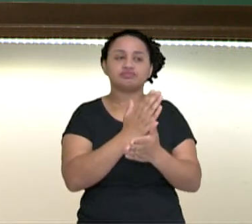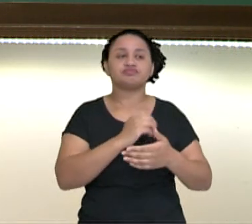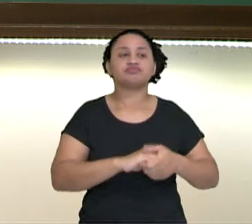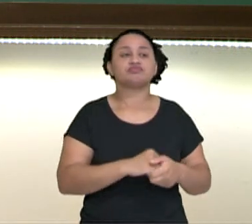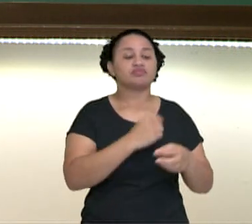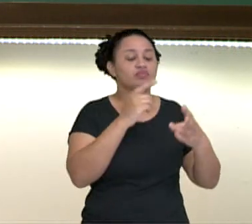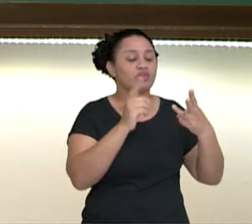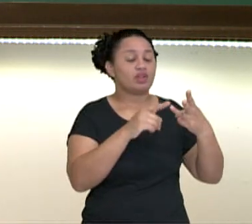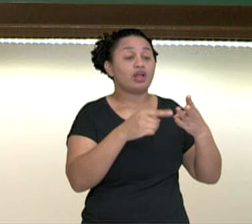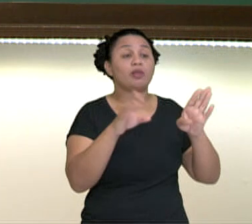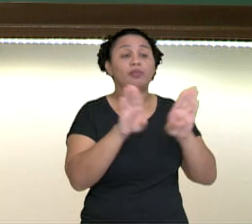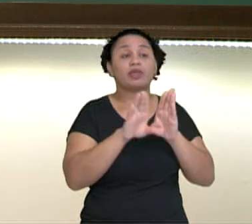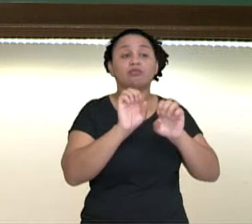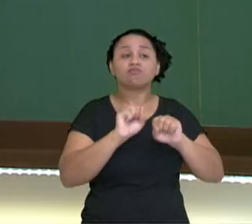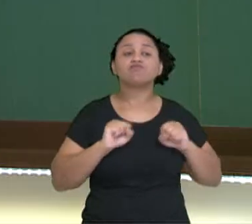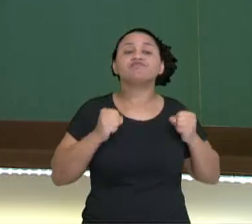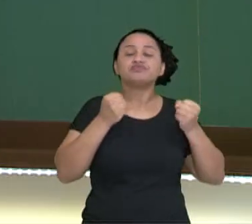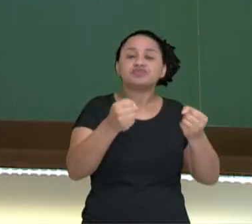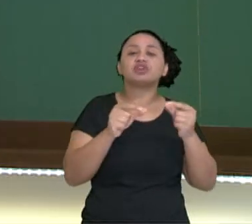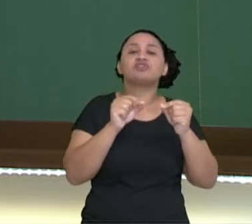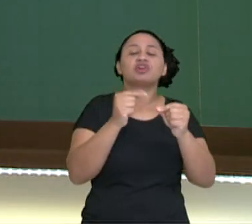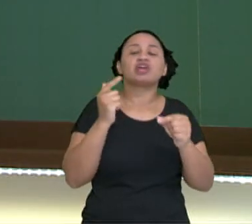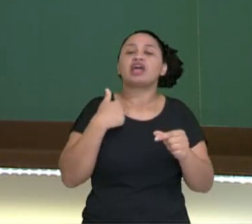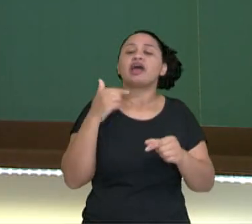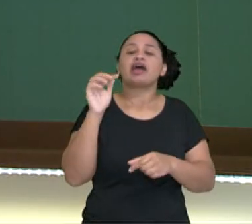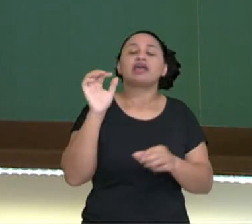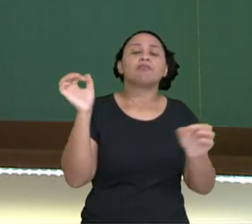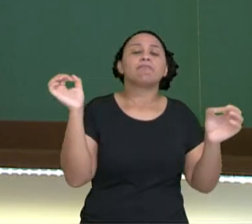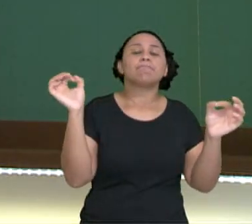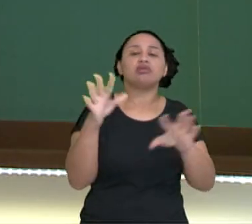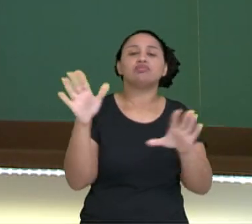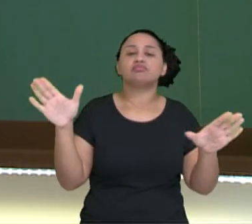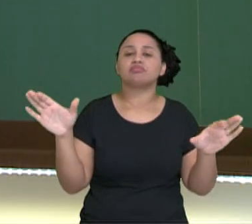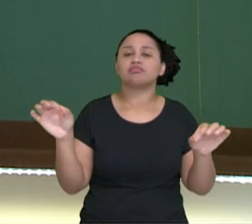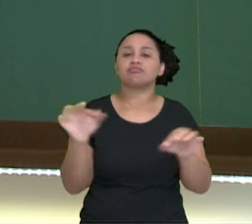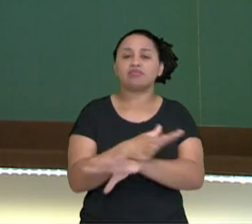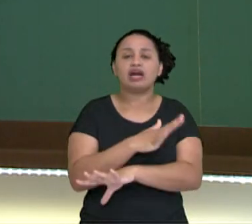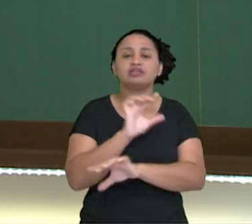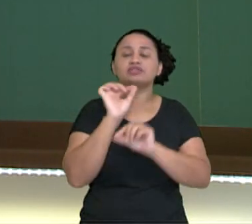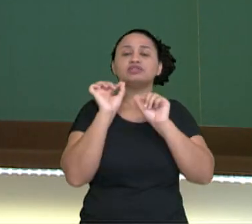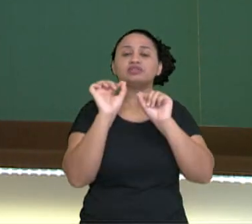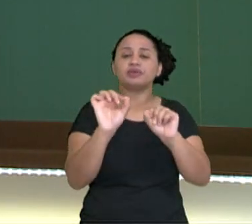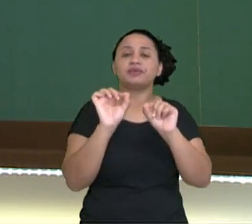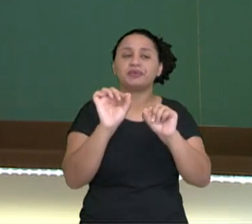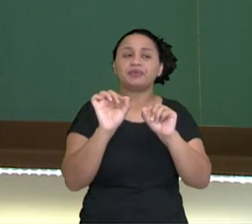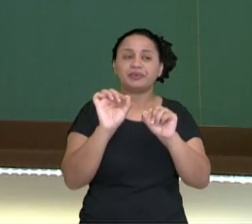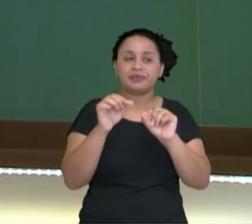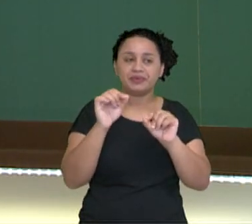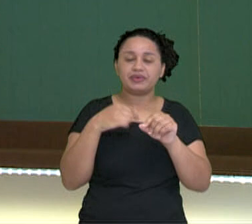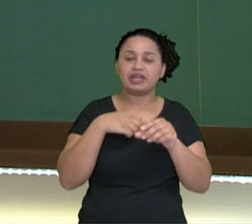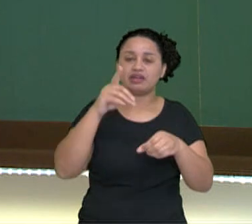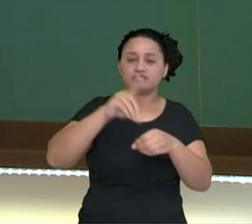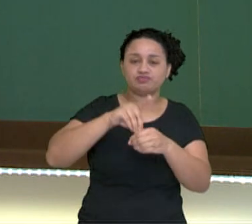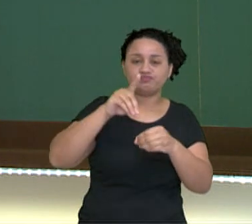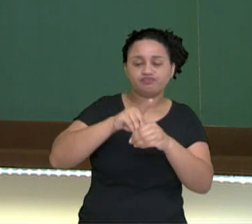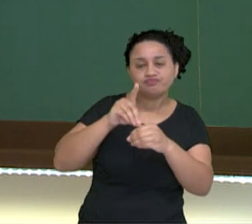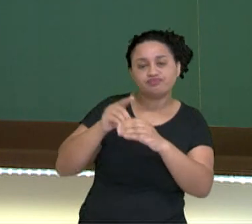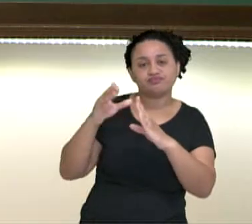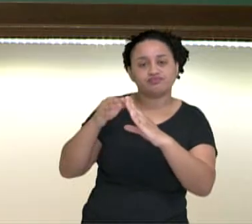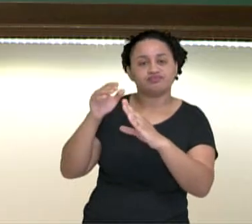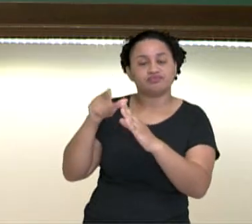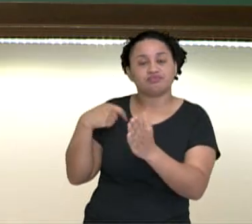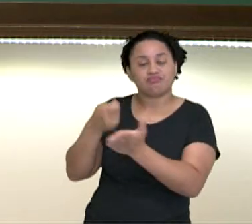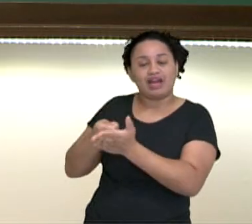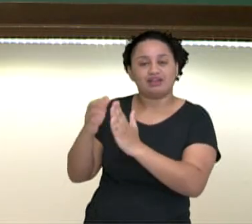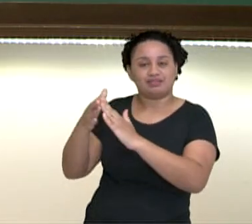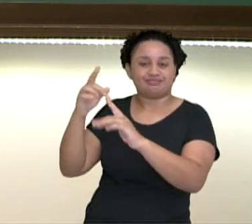ele defendia o fim do dízimo à Igreja. Olha só, esses niveladores, eles vão ser